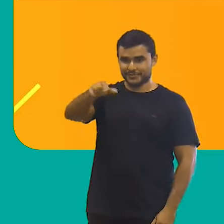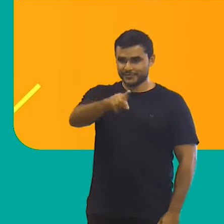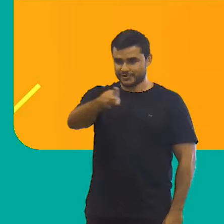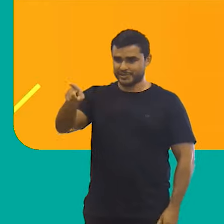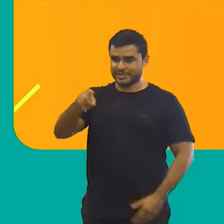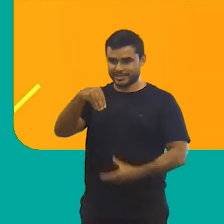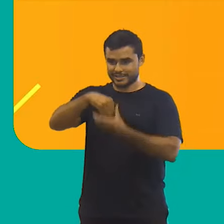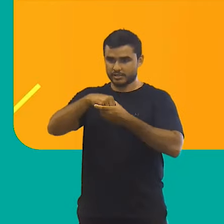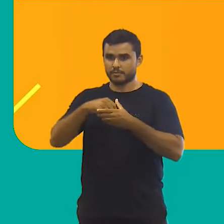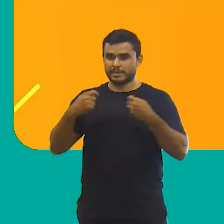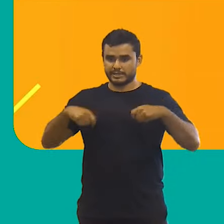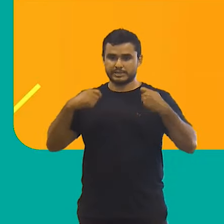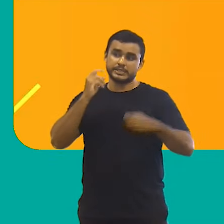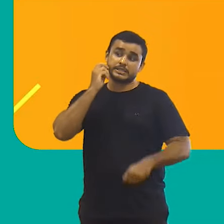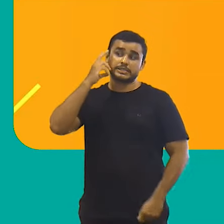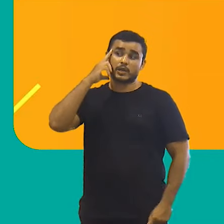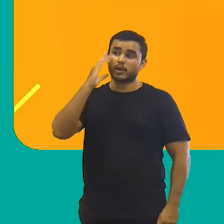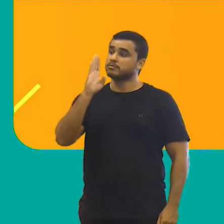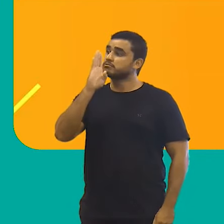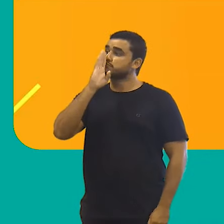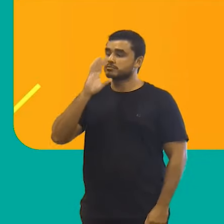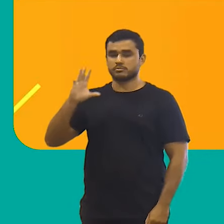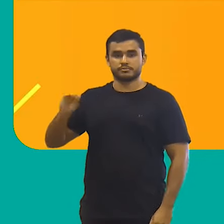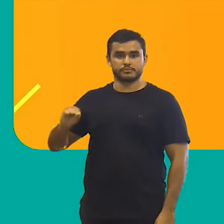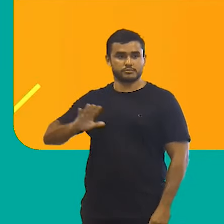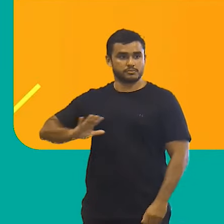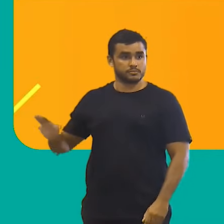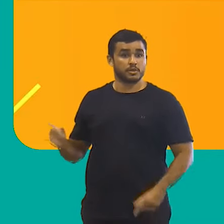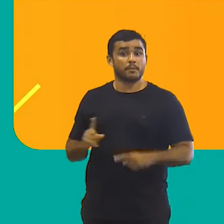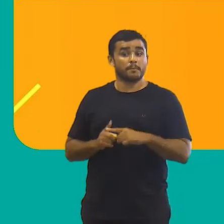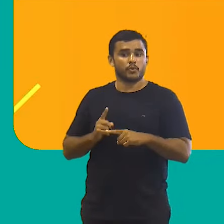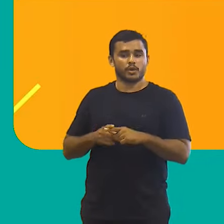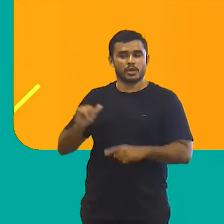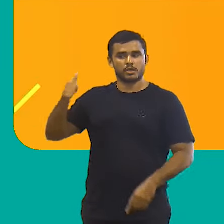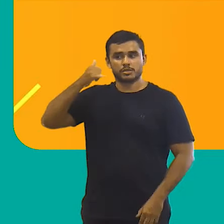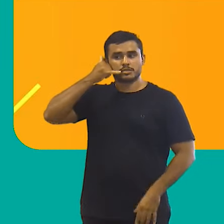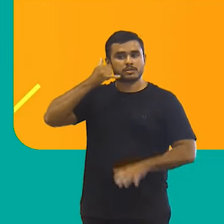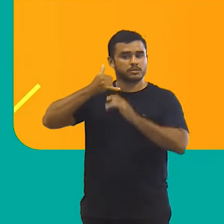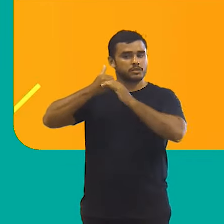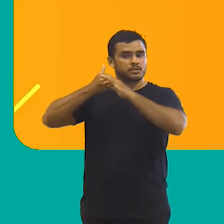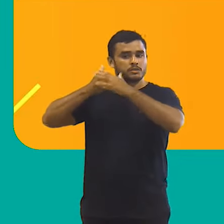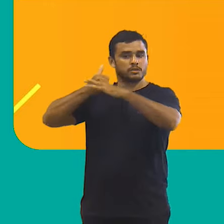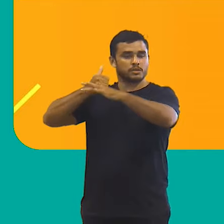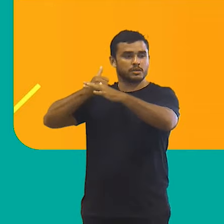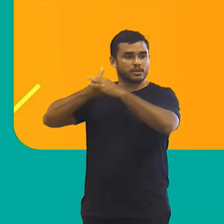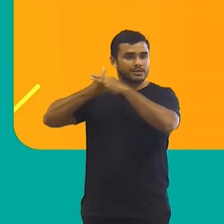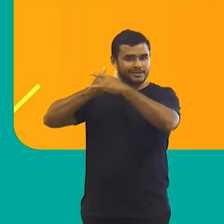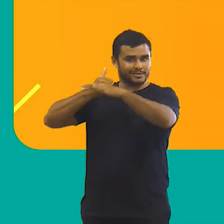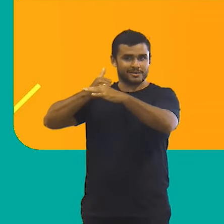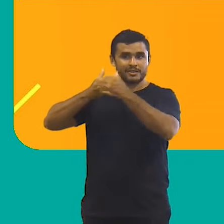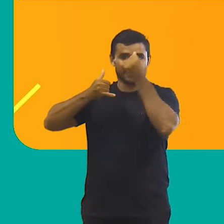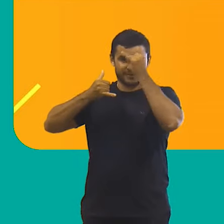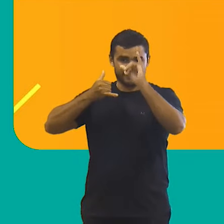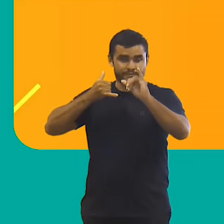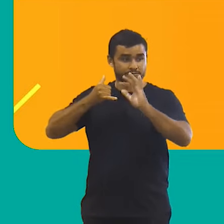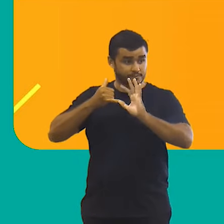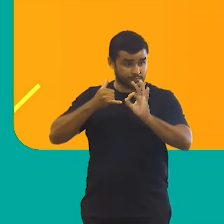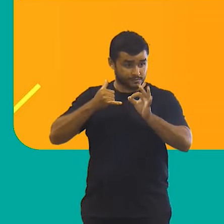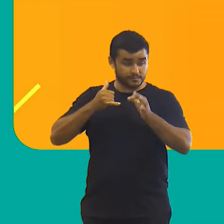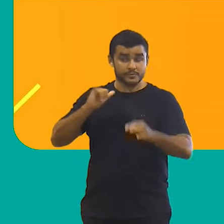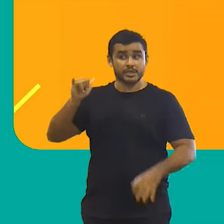os aparelhos cujo funcionamento envolva a emissão ou a recepção de ondas eletromagnéticas. É o caso